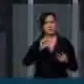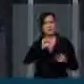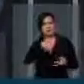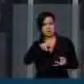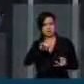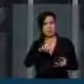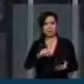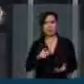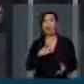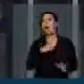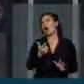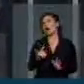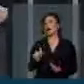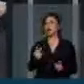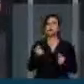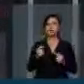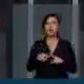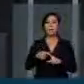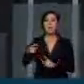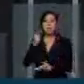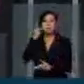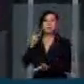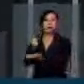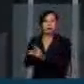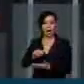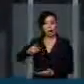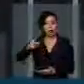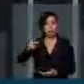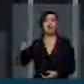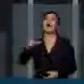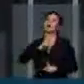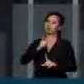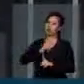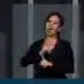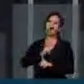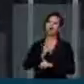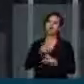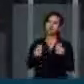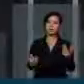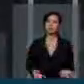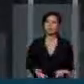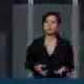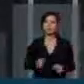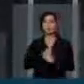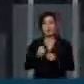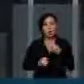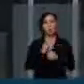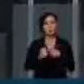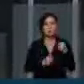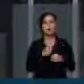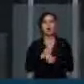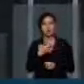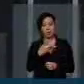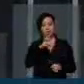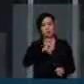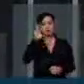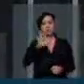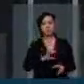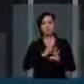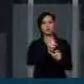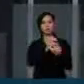E nós, deputados, aqui, essa casa, todo ano concede 46% do orçamento reservado para pagar juros